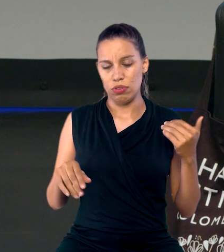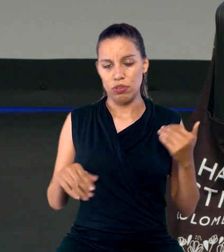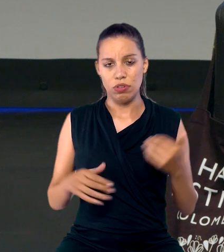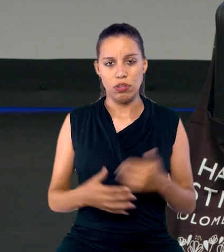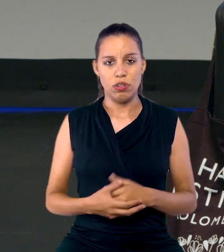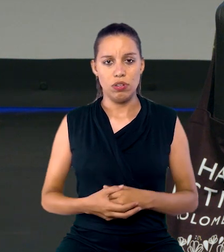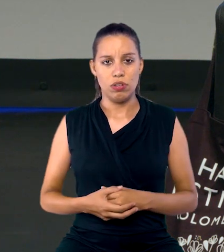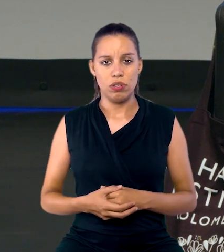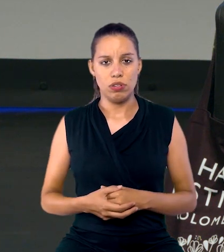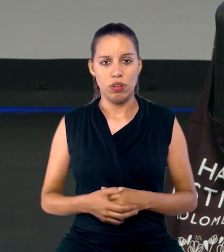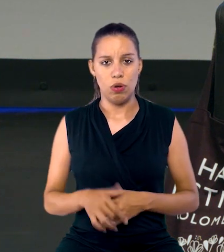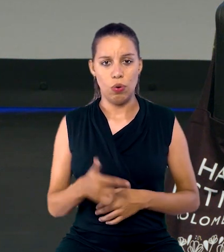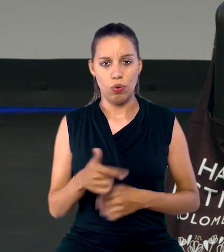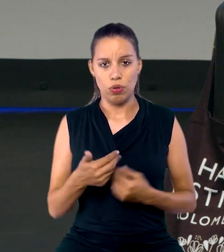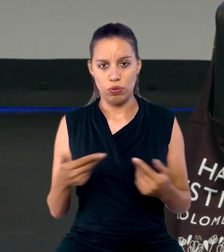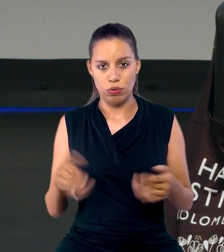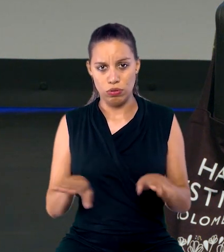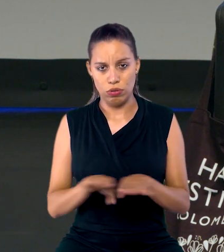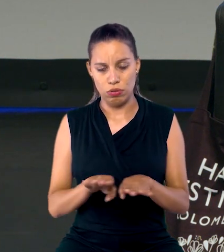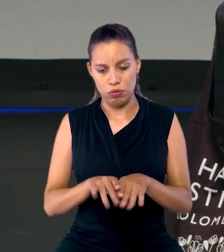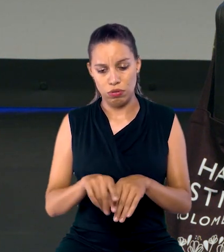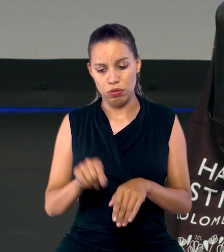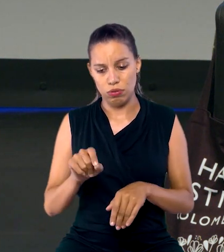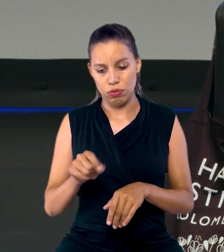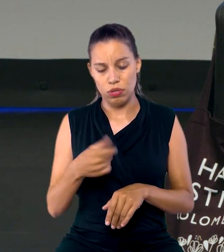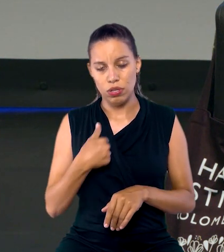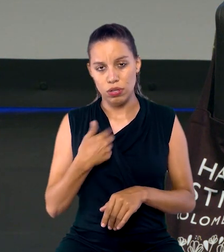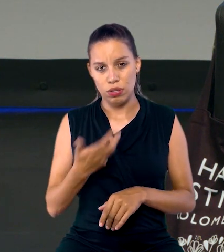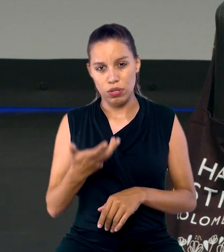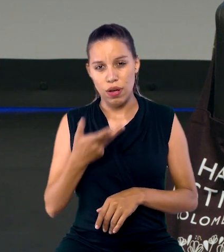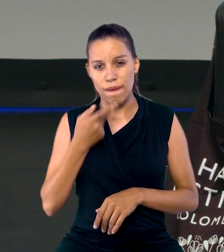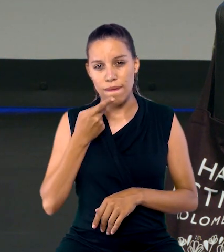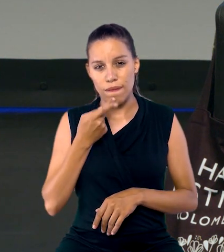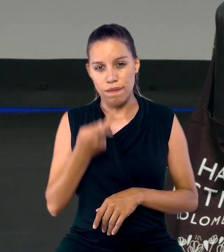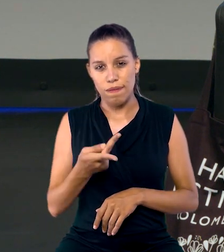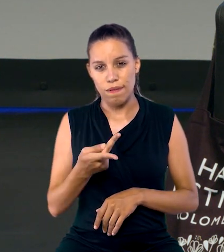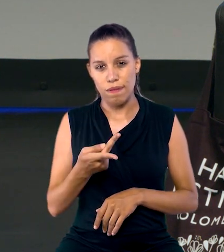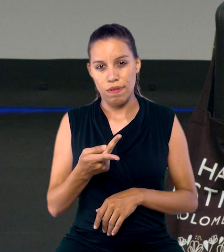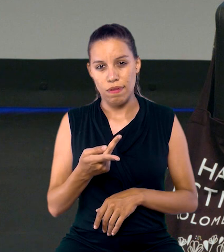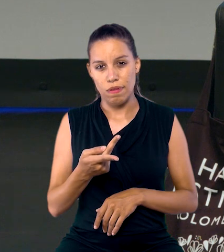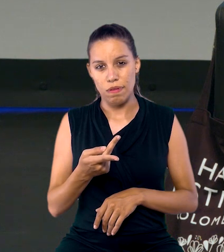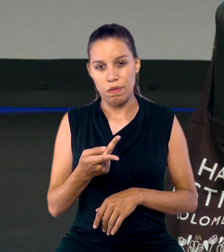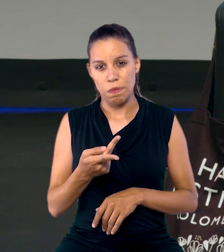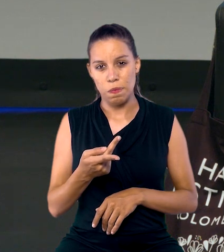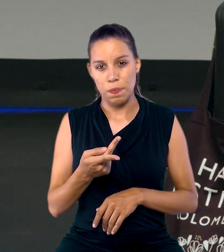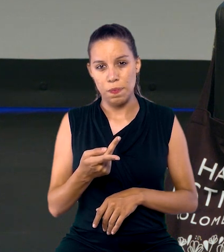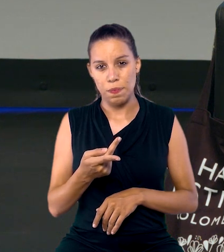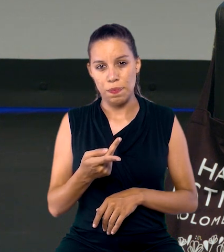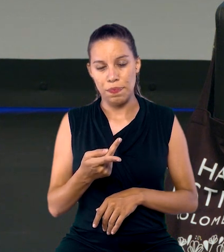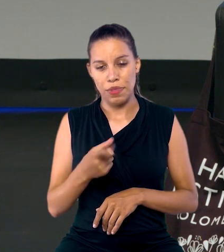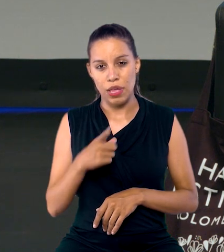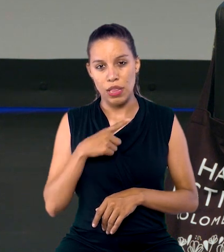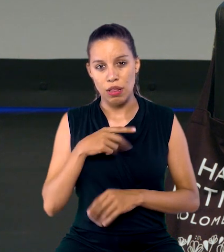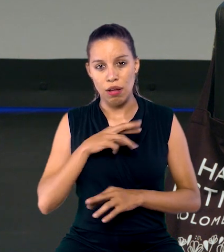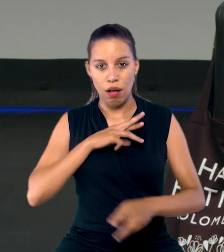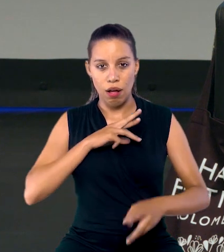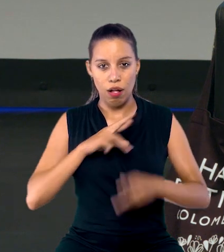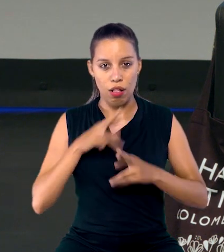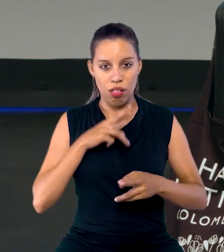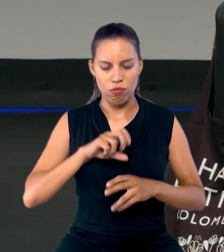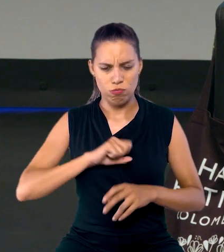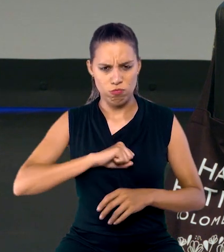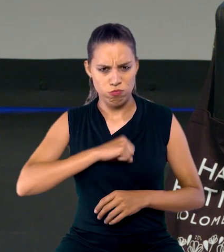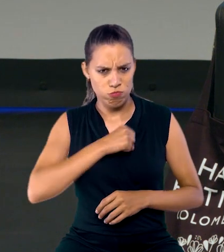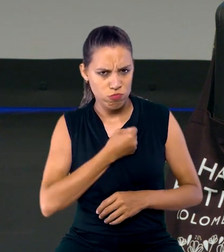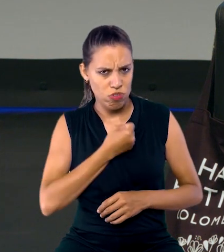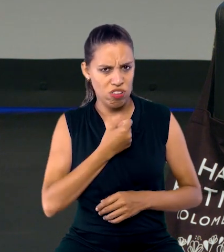esse é um ponto, né? A outra questão também que eu queria trazer é de que ter essa